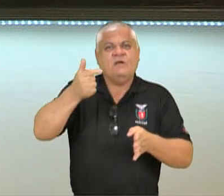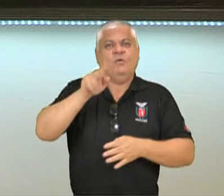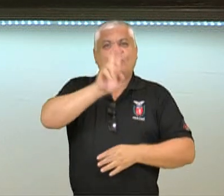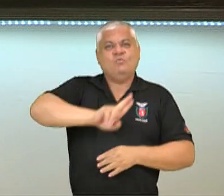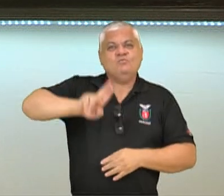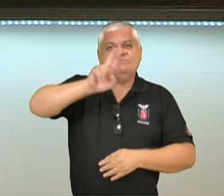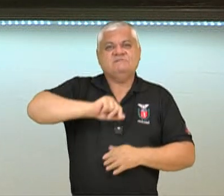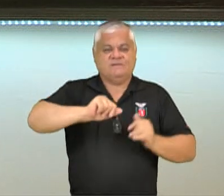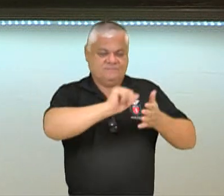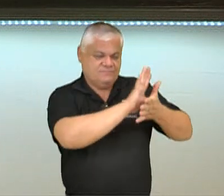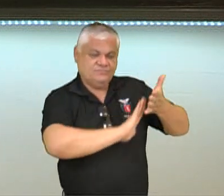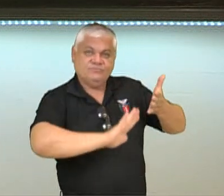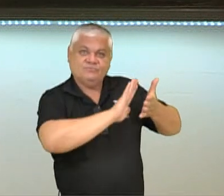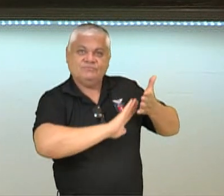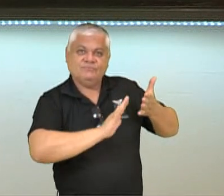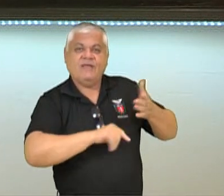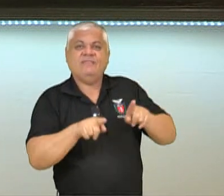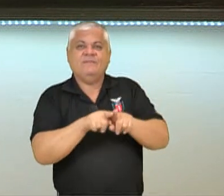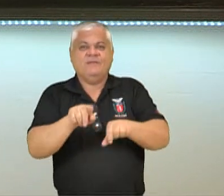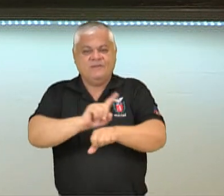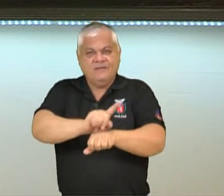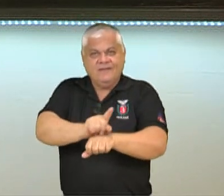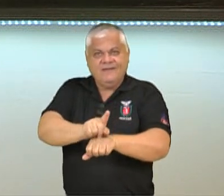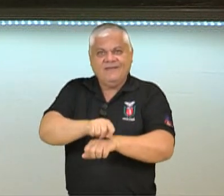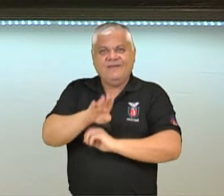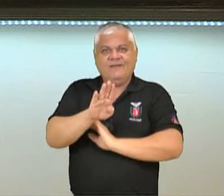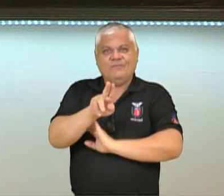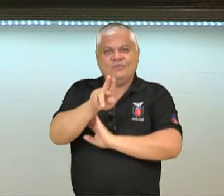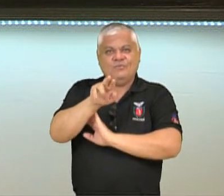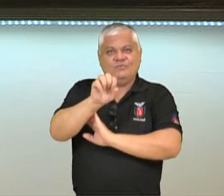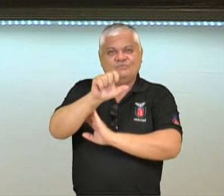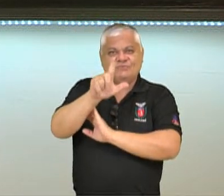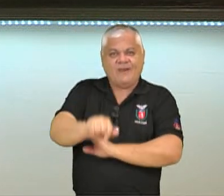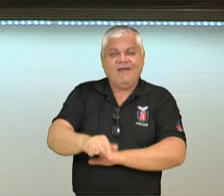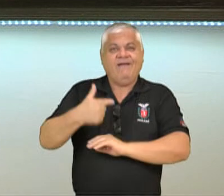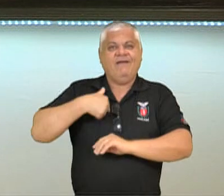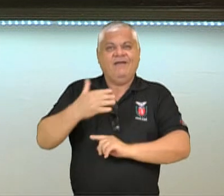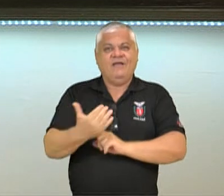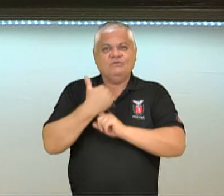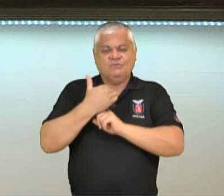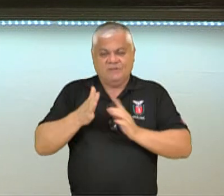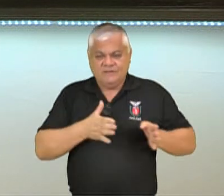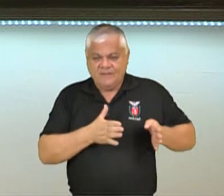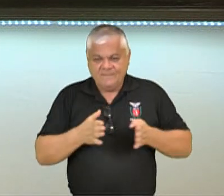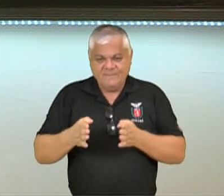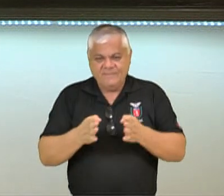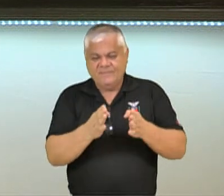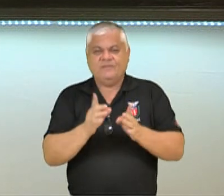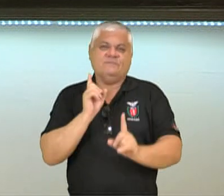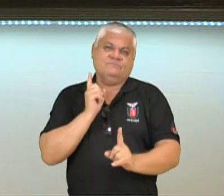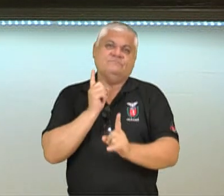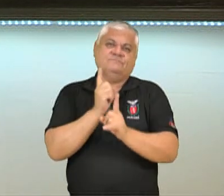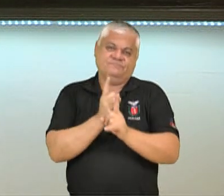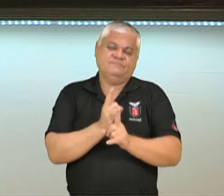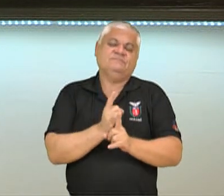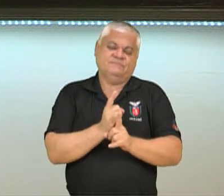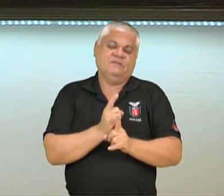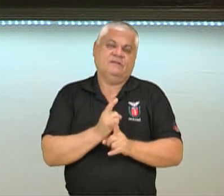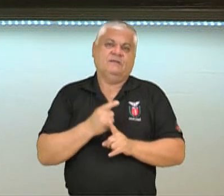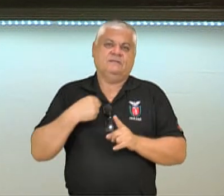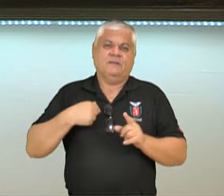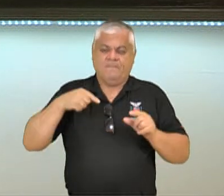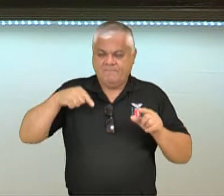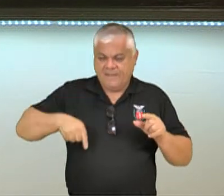o mapa e a bússola, ele vai se orientar para buscar o melhor caminho, passar